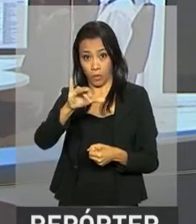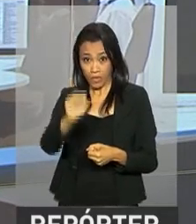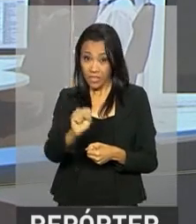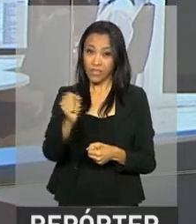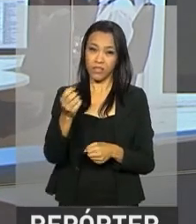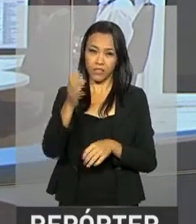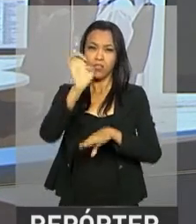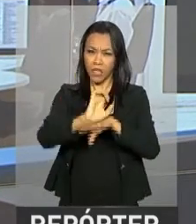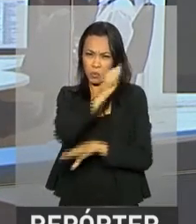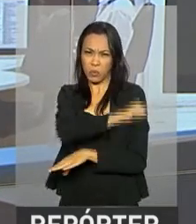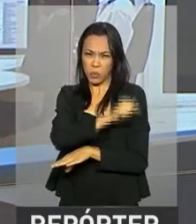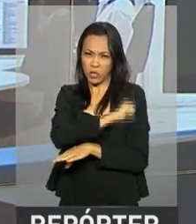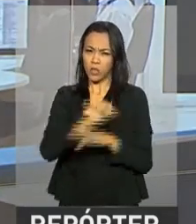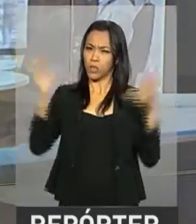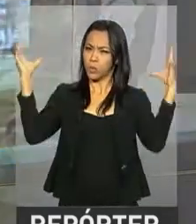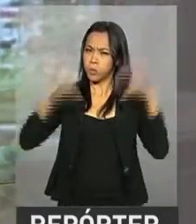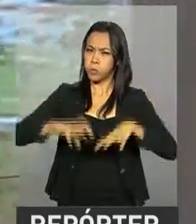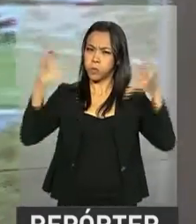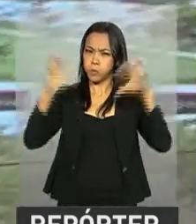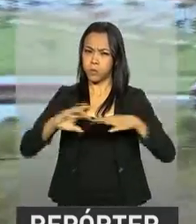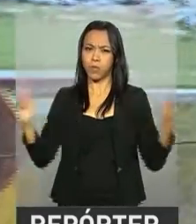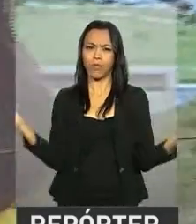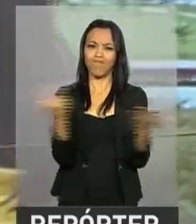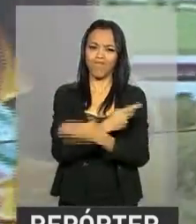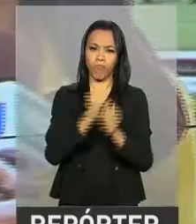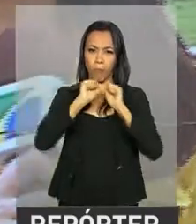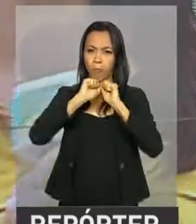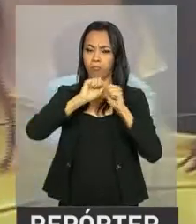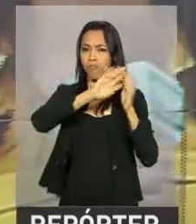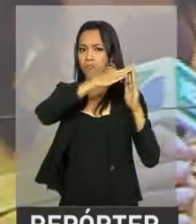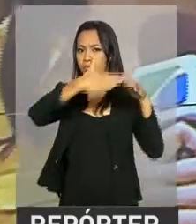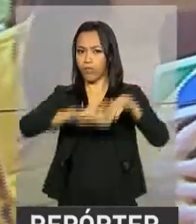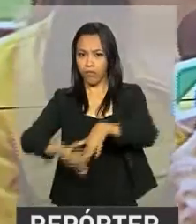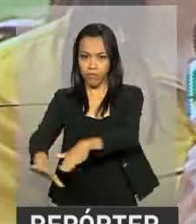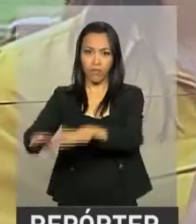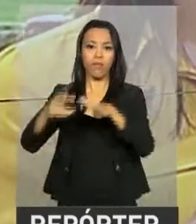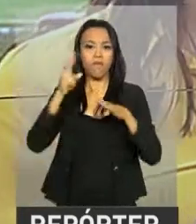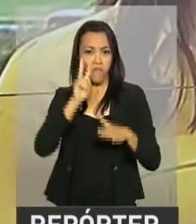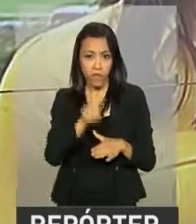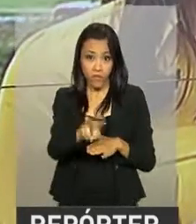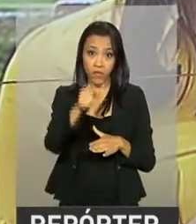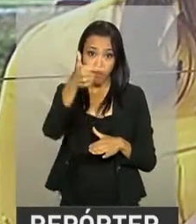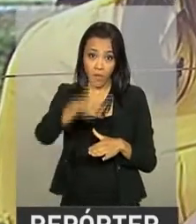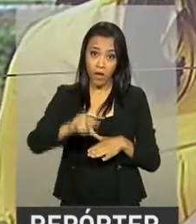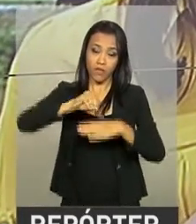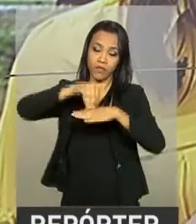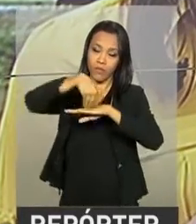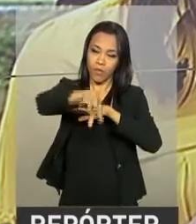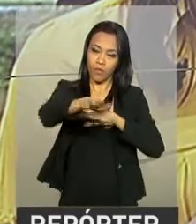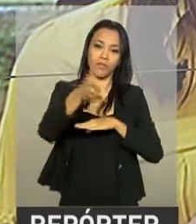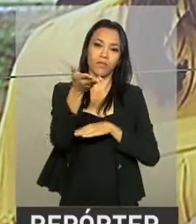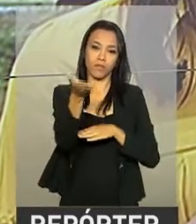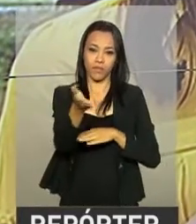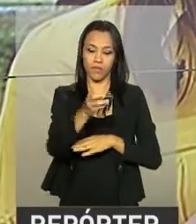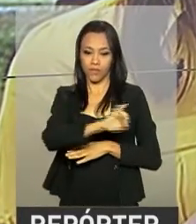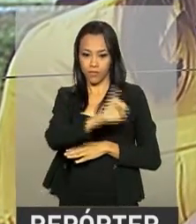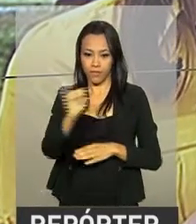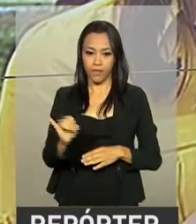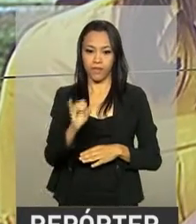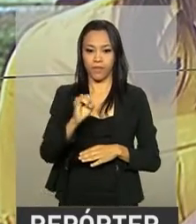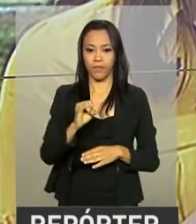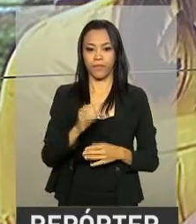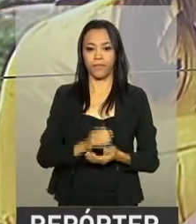nos últimos dias. A repórter Paula de hoje tem mais informações para a gente ao vivo lá da Esplanada dos Ministérios. Oi, Paola.